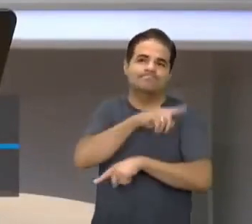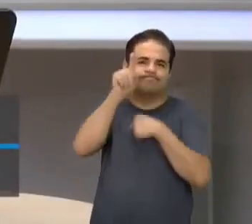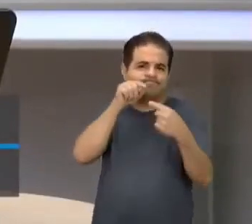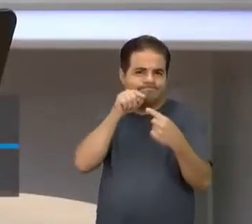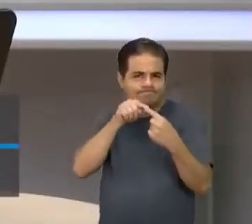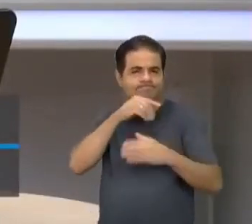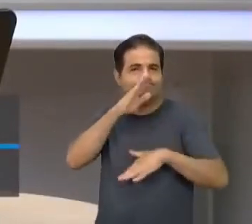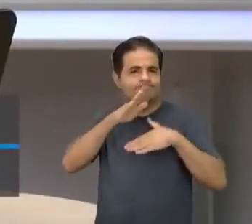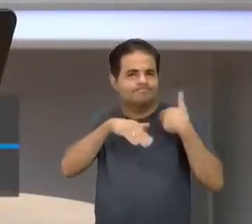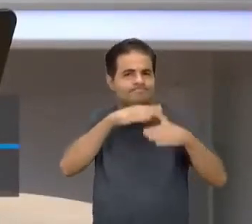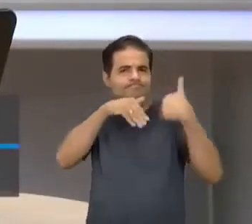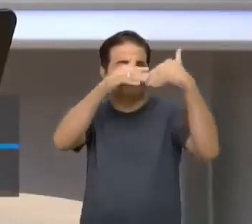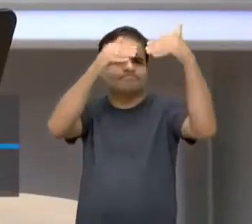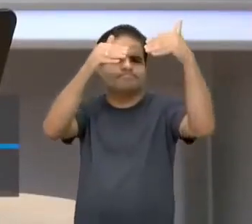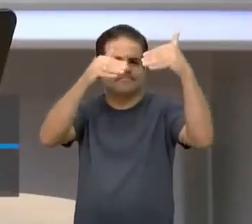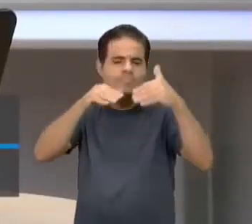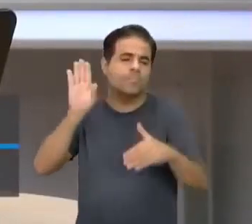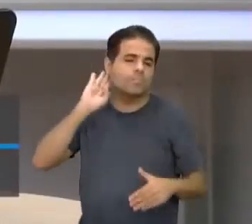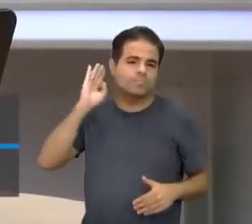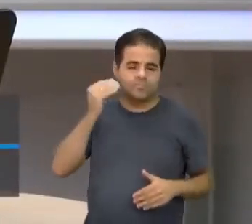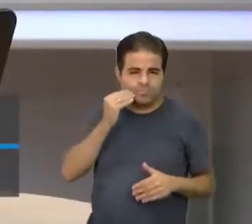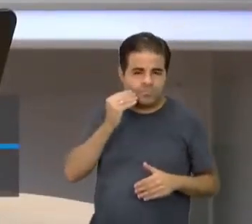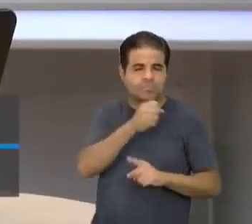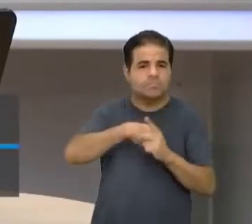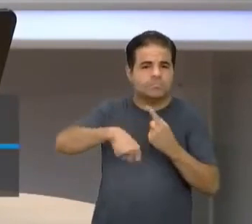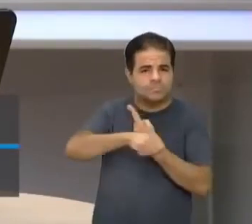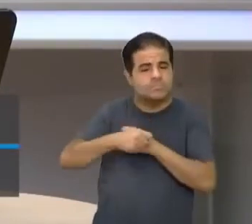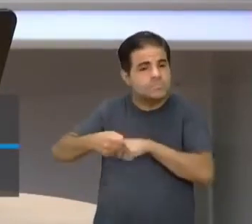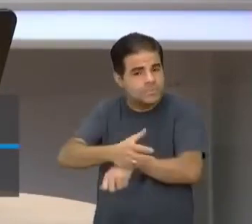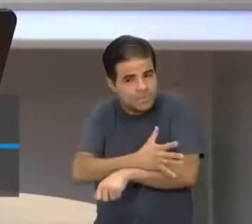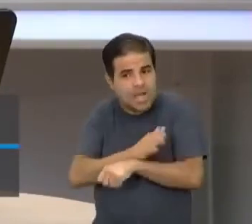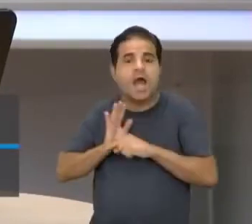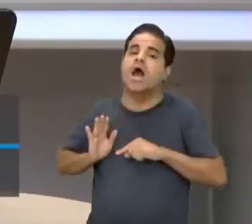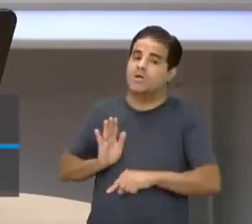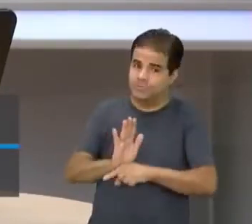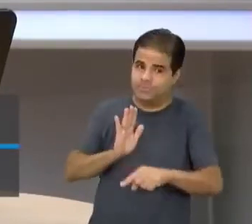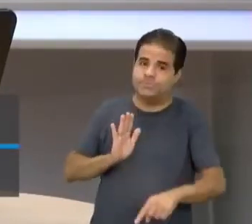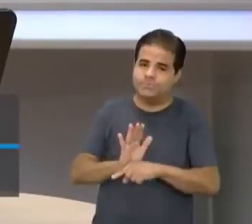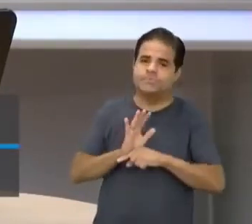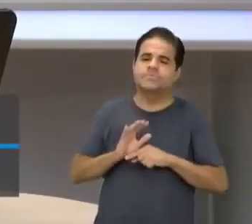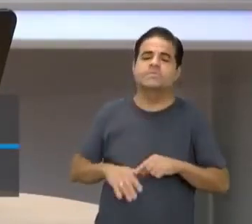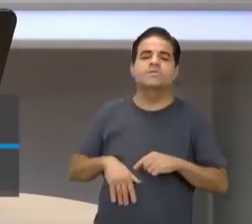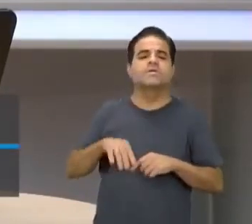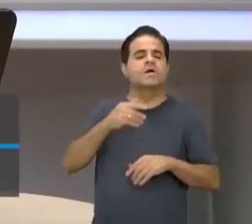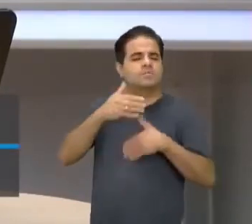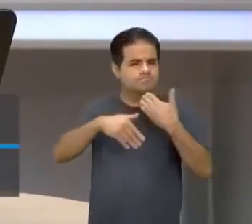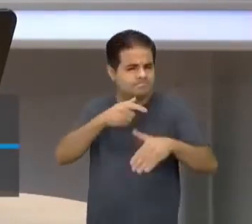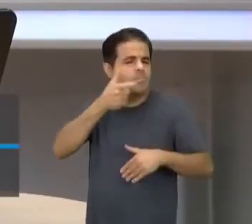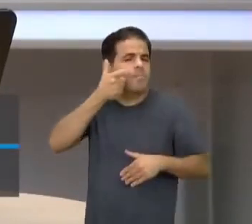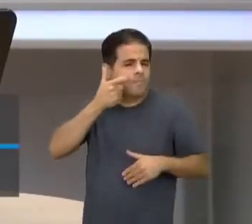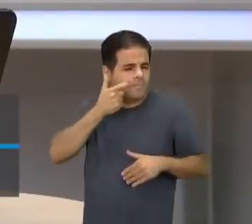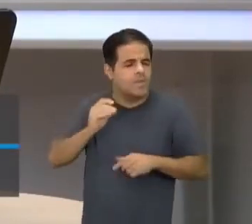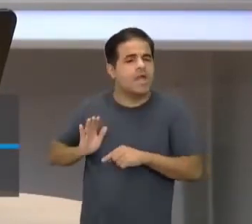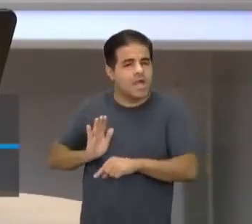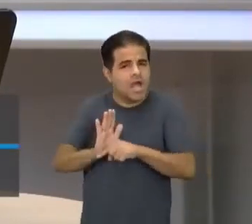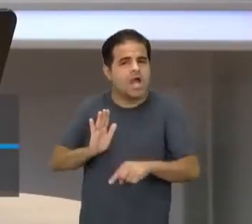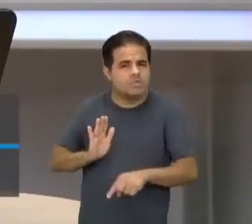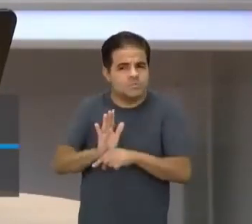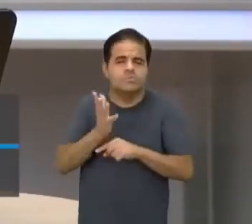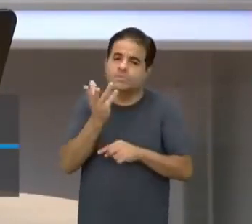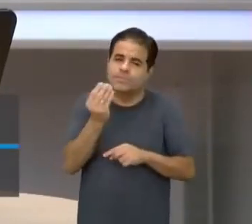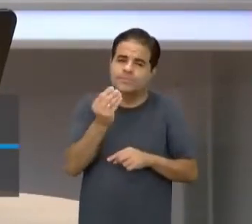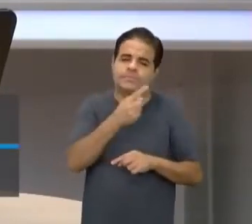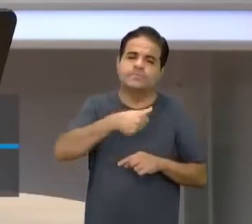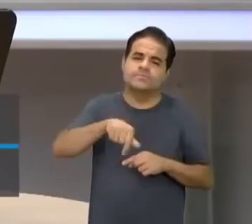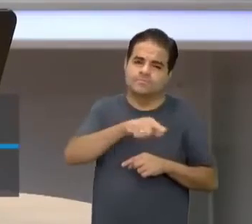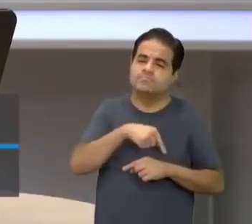seu autoconhecimento. Competências socioemocionais ajudam também bastante nisso. Tutoria a gente vai ver também que ajuda bastante,